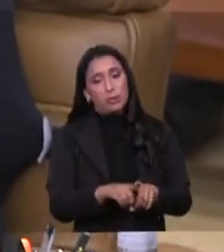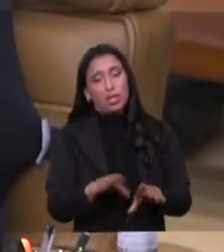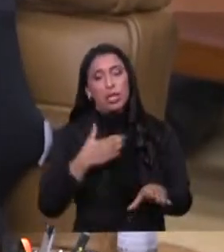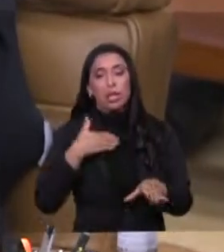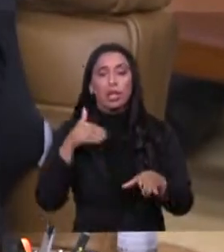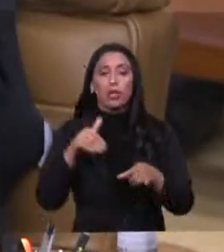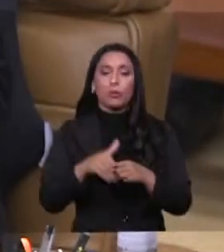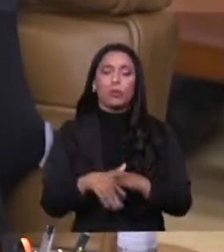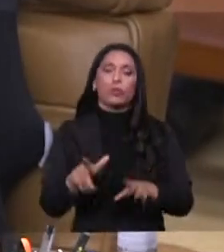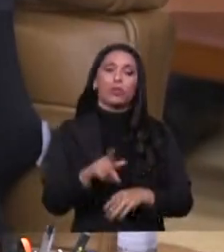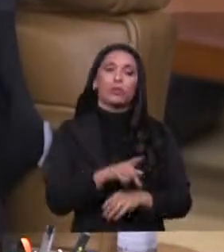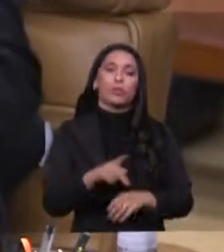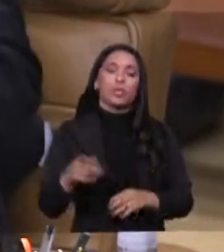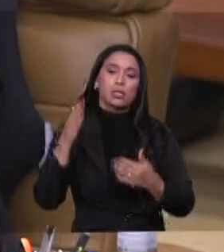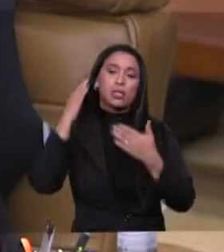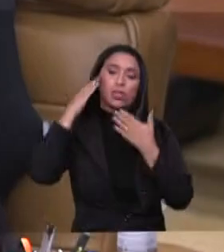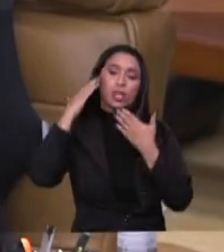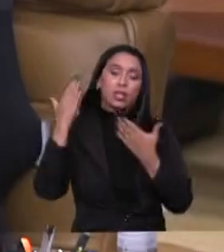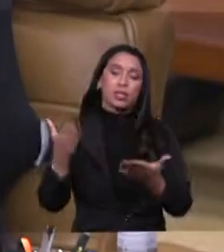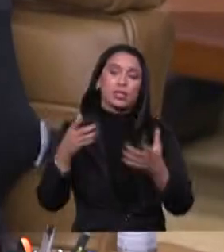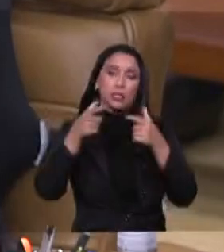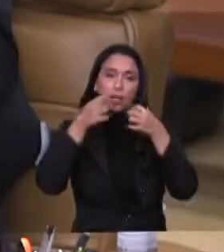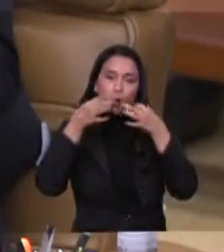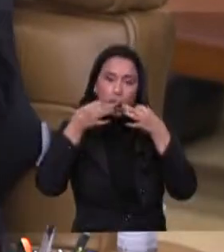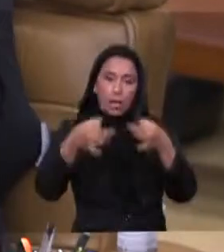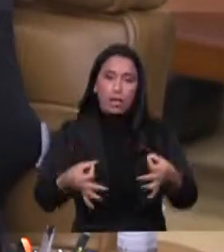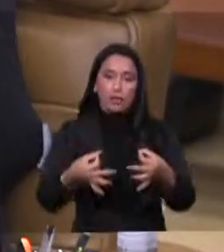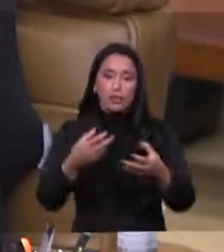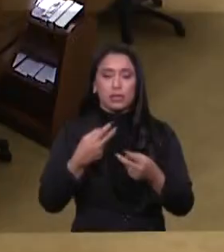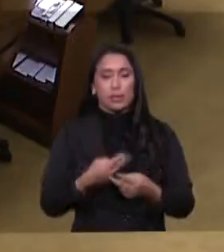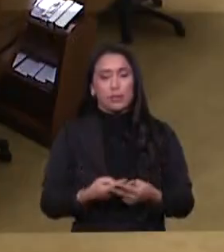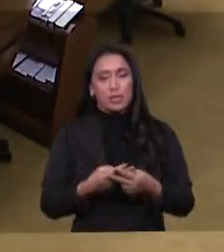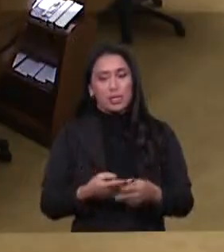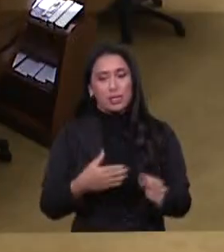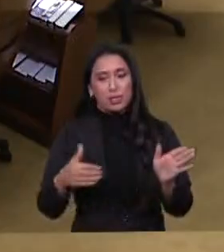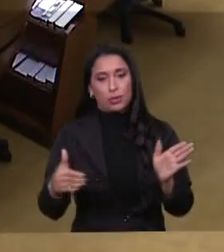que voto, senhora presidente, agradecendo a atenção e paciência de todos.